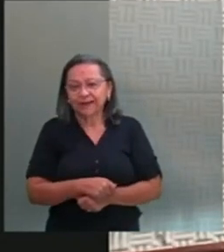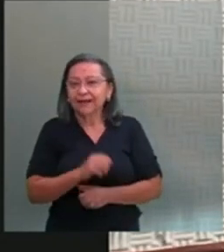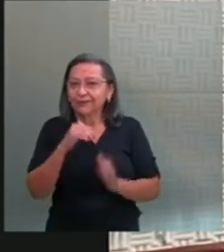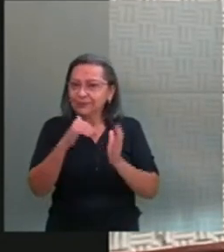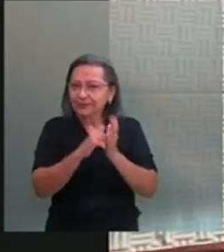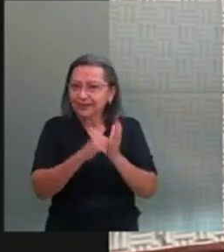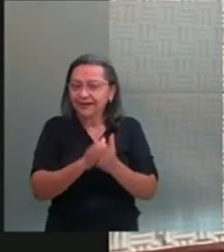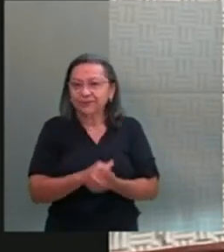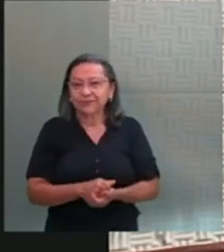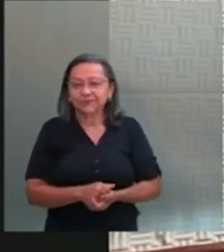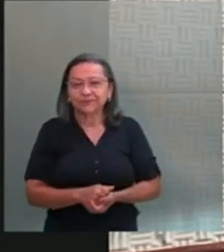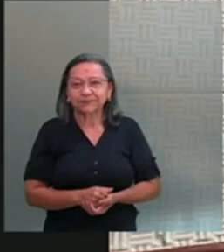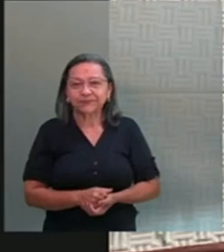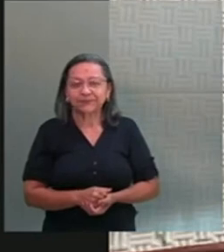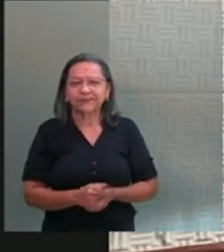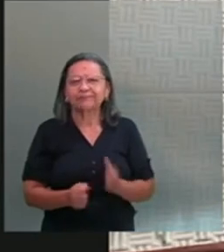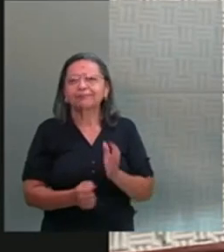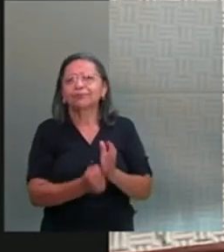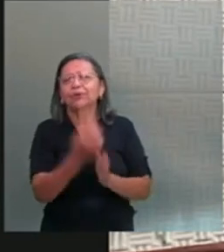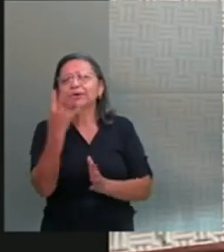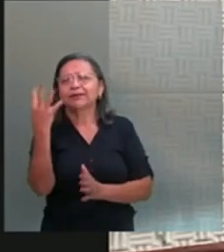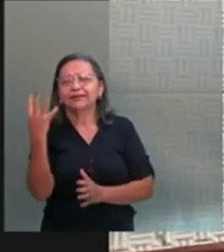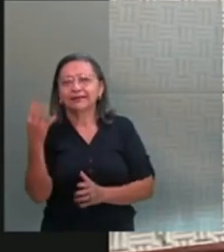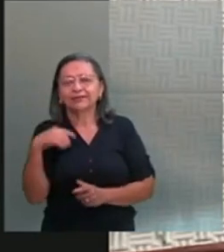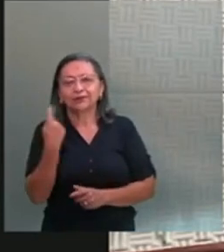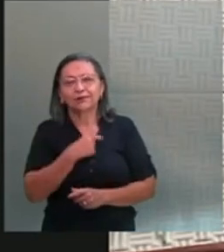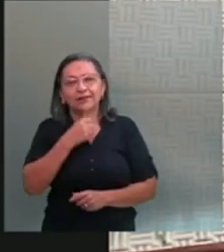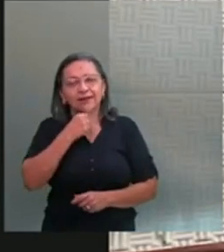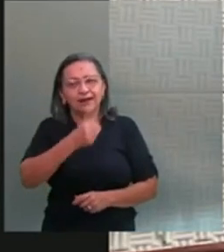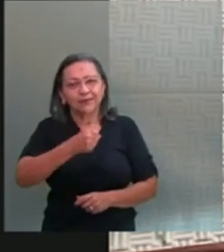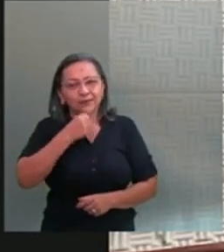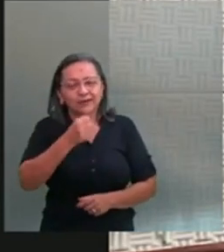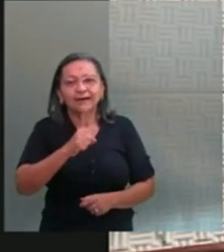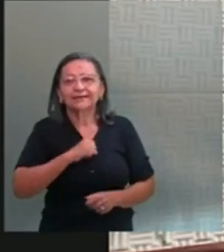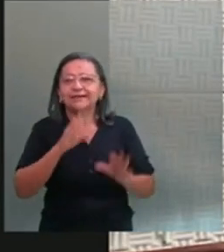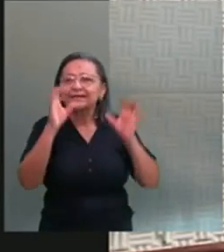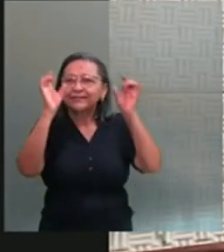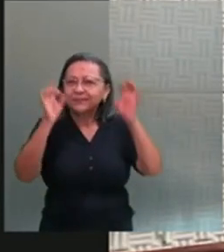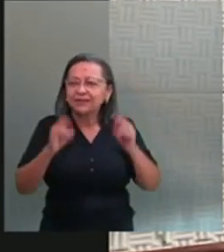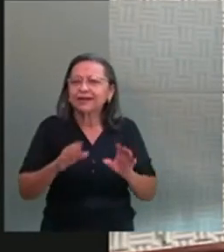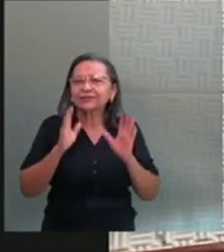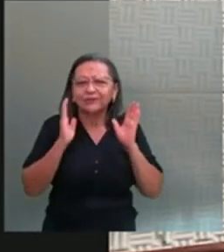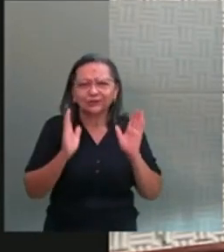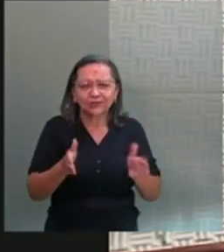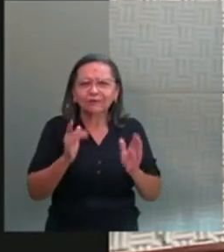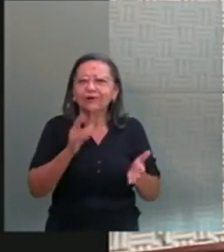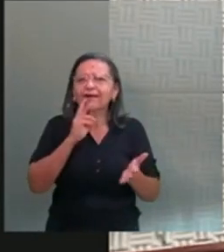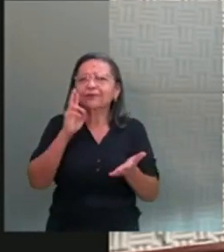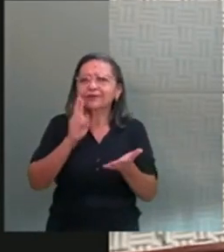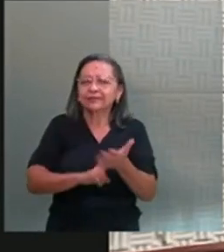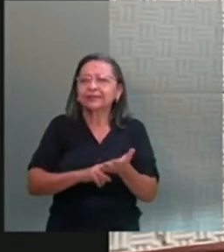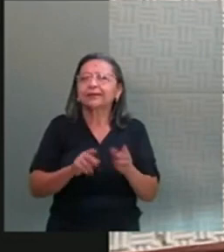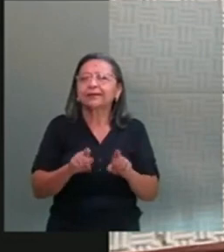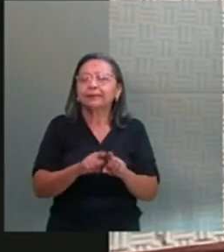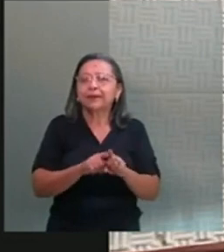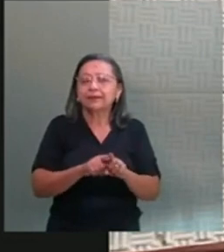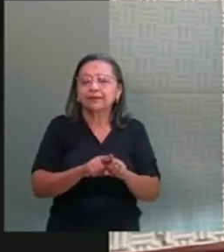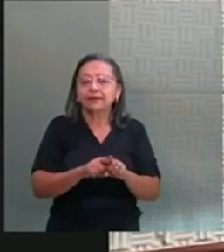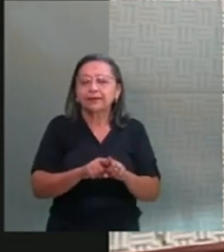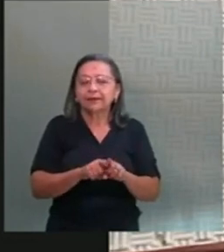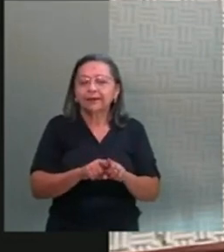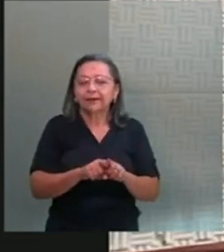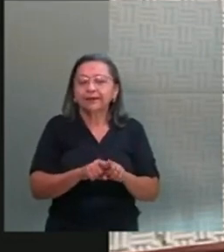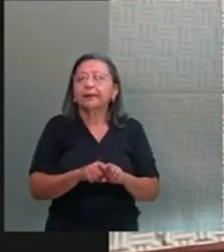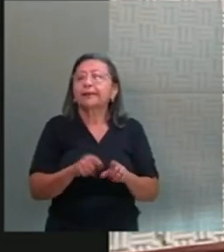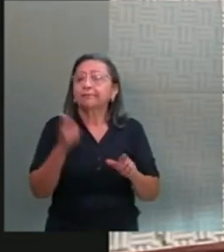Senado Federal. Muitas de nossas reportagens especiais já foram reconhecidas em importantes